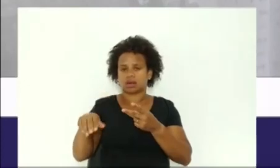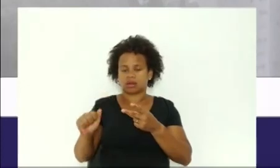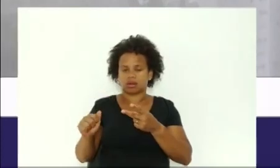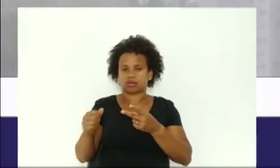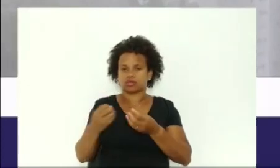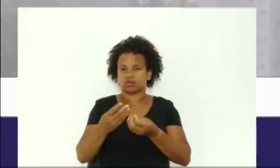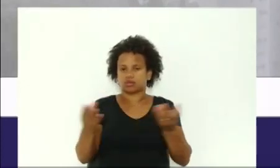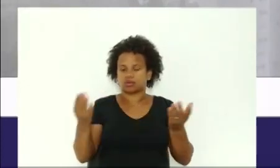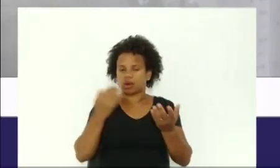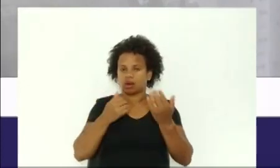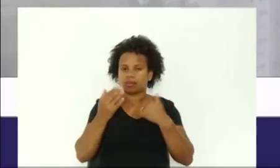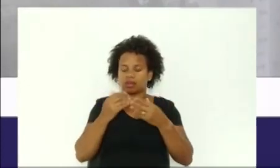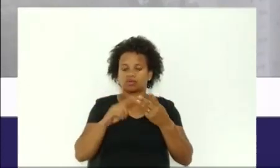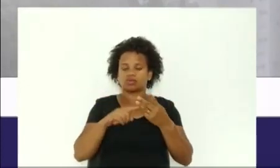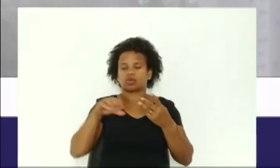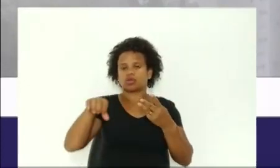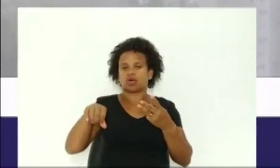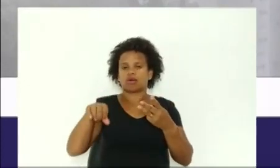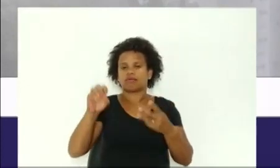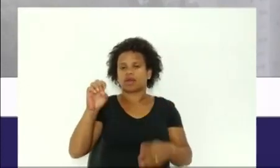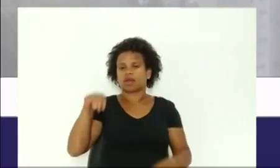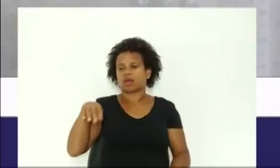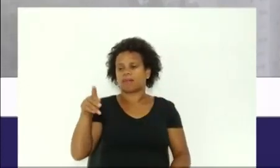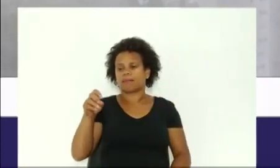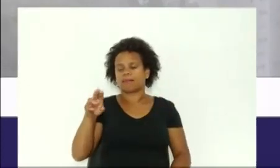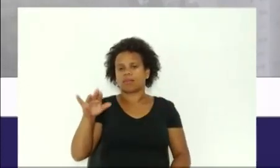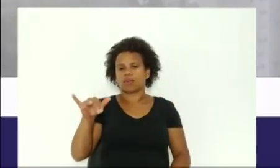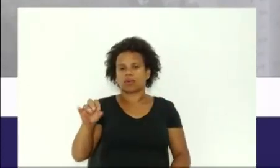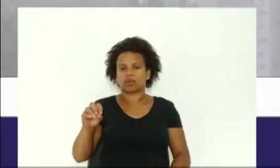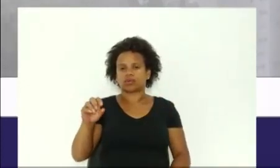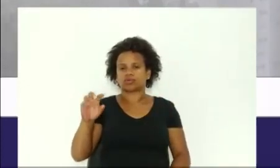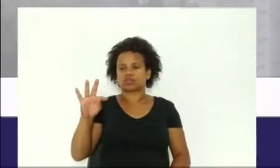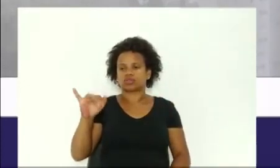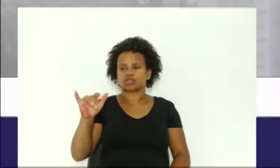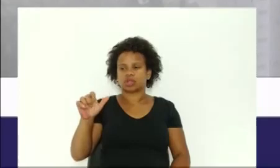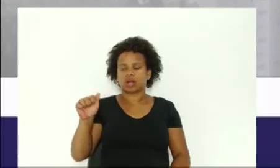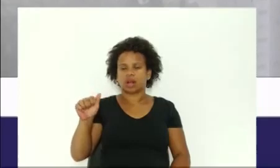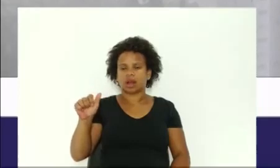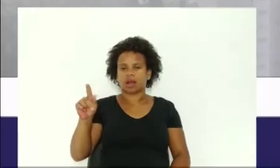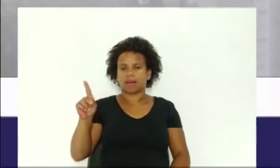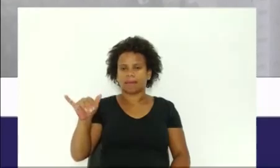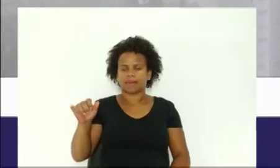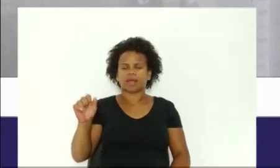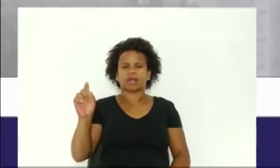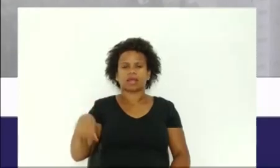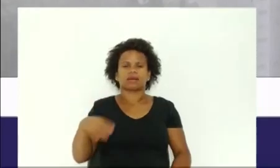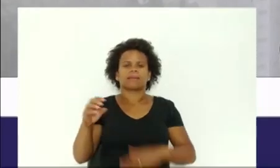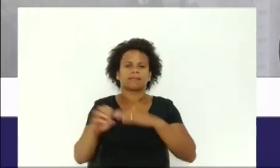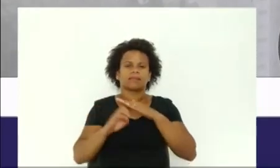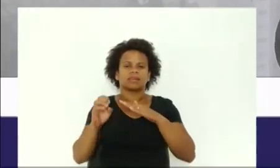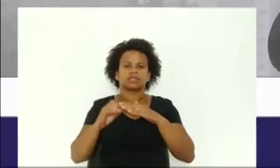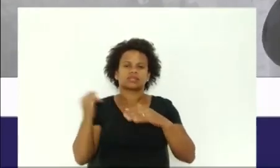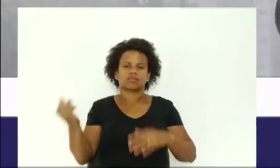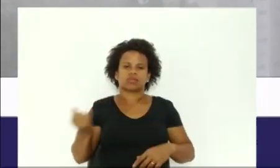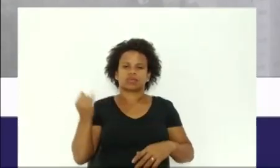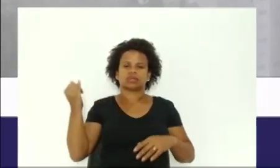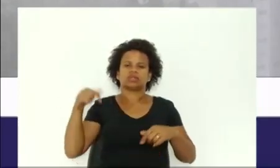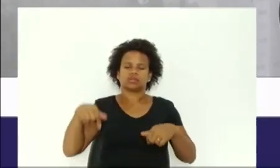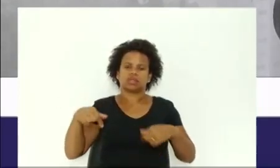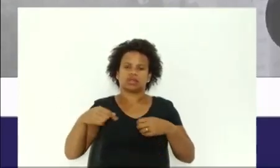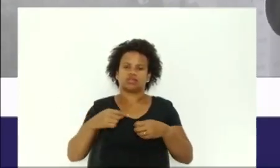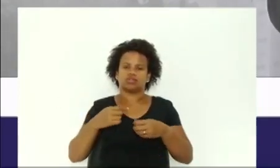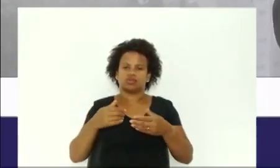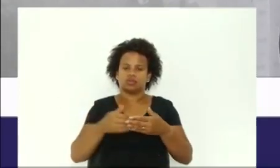9 para o Empório da Tilápia Limitada. Importantes empresas de Botucatu que estão nos